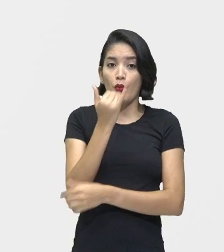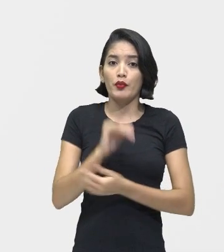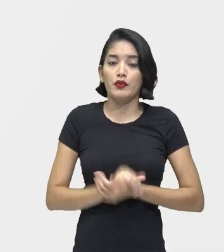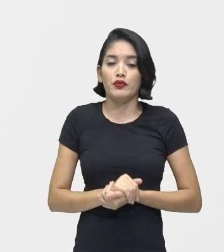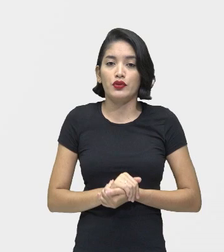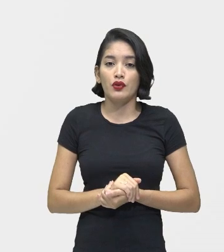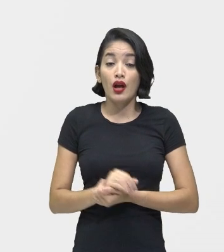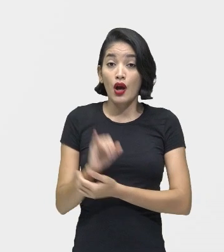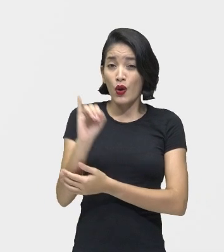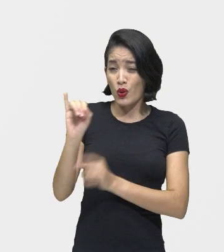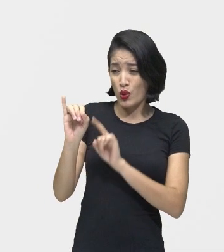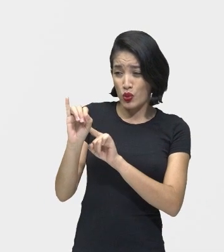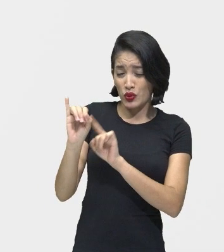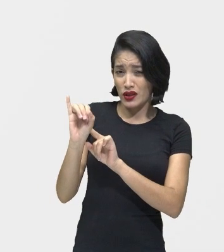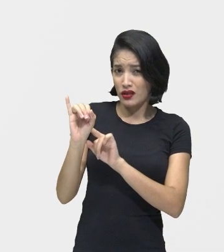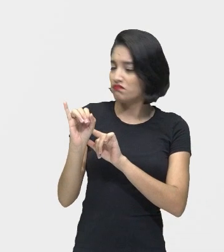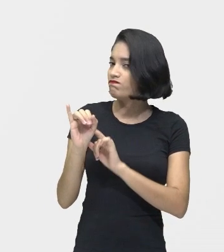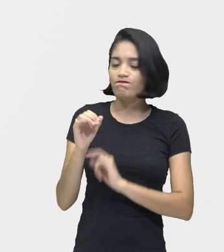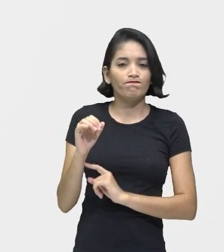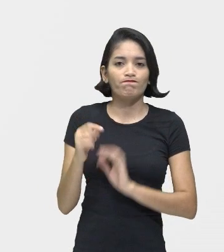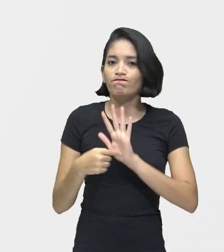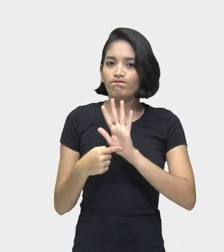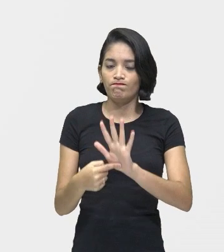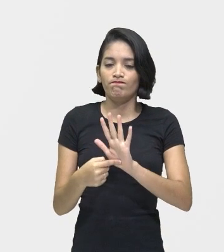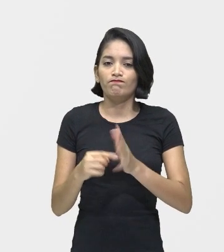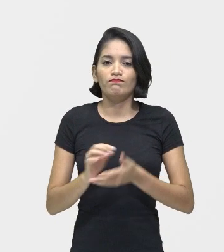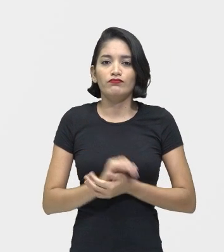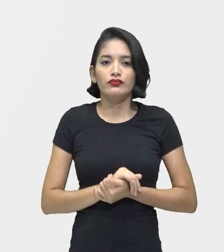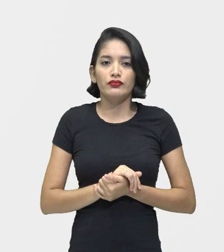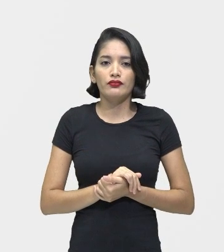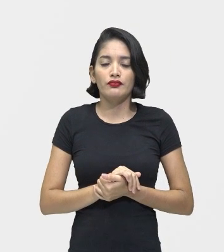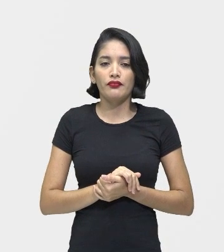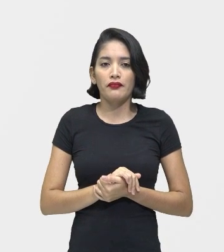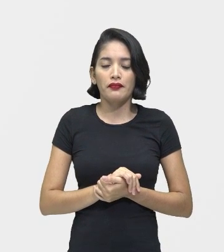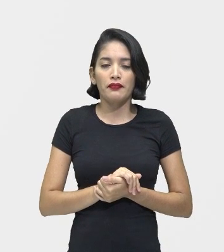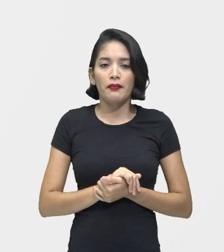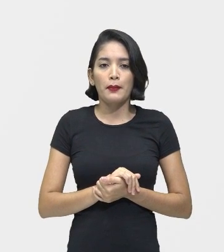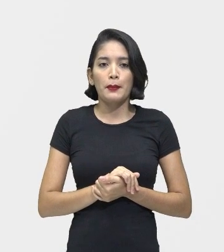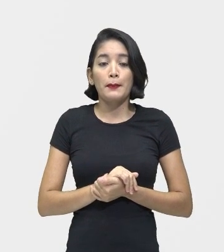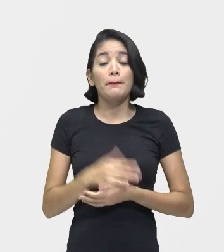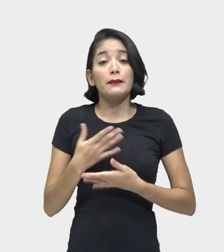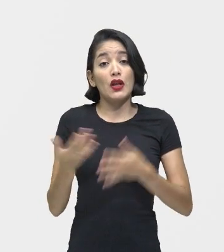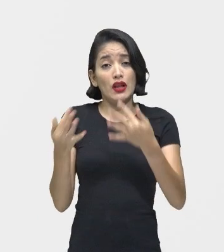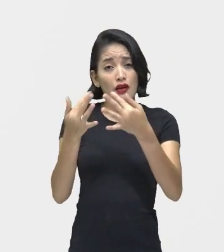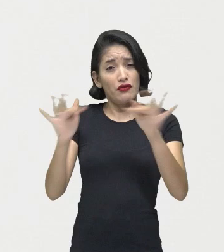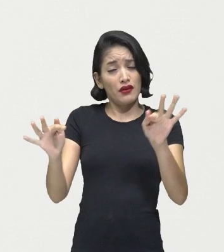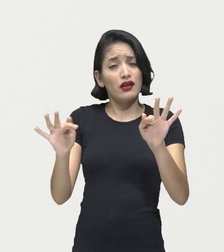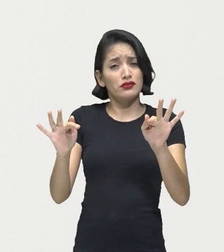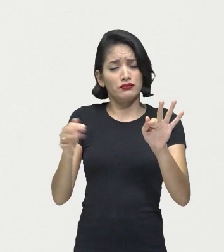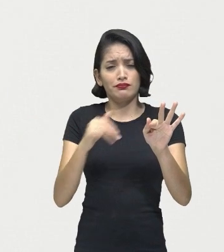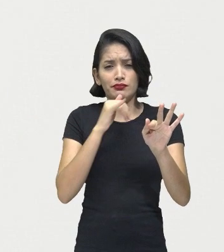está aparecendo, né? Então, observe que aqui, nesse exemplo,